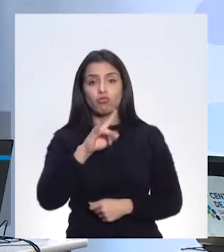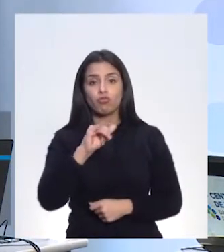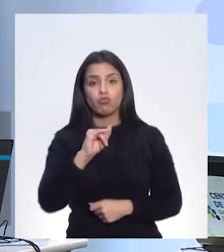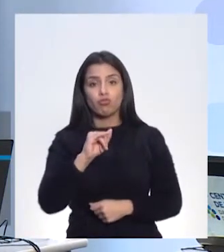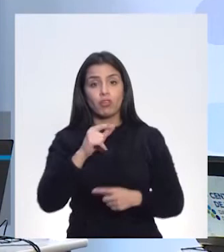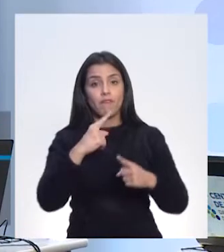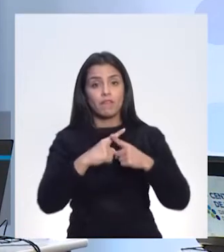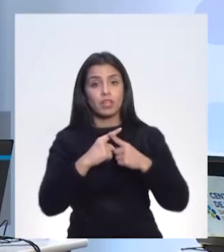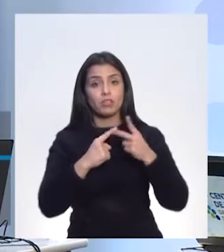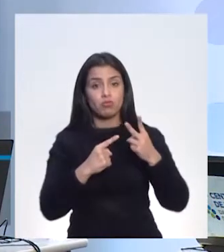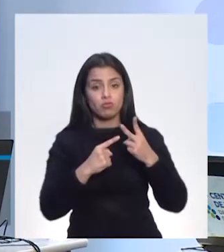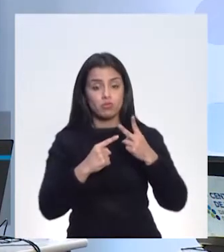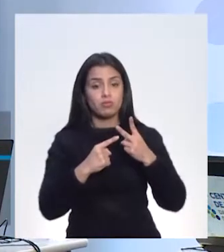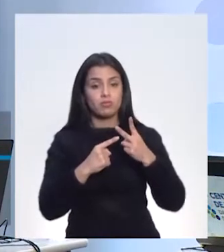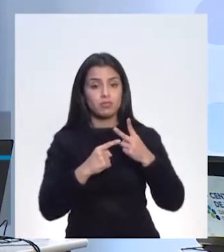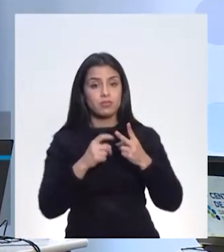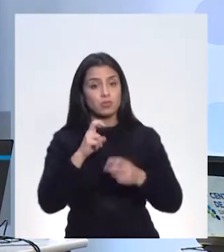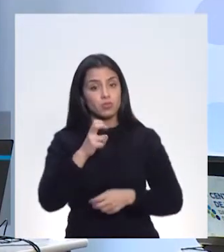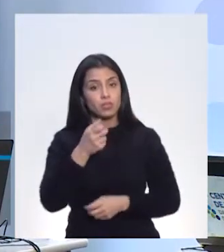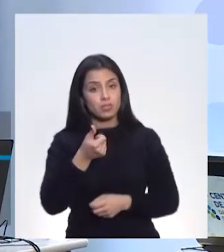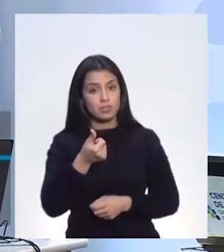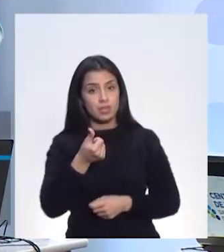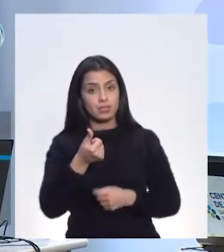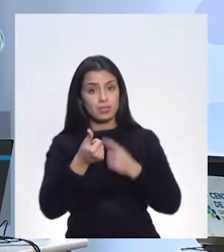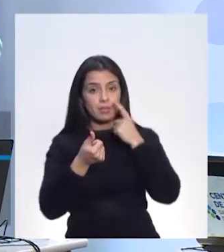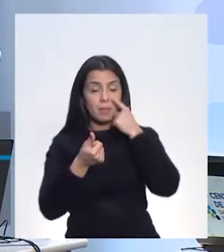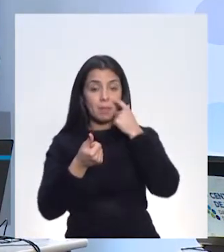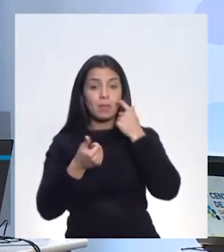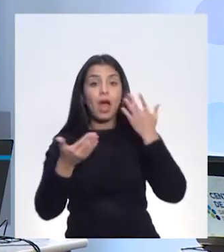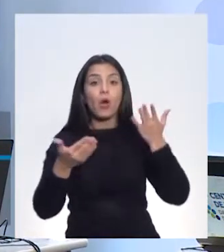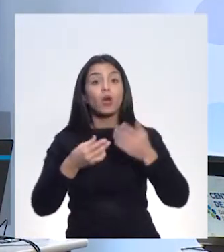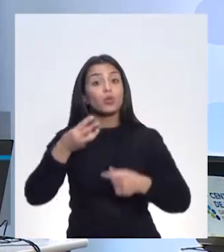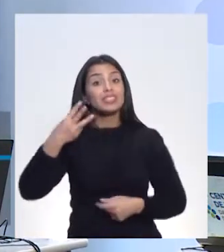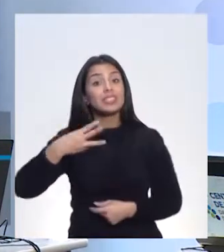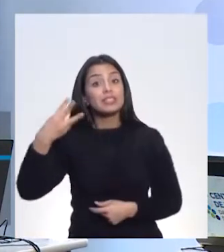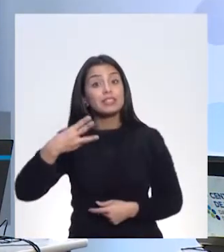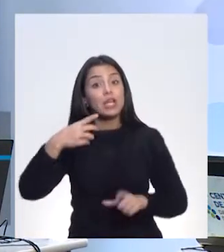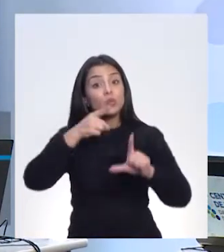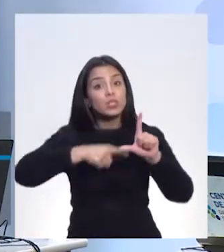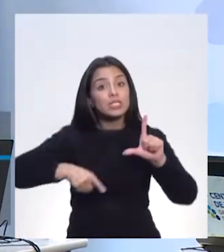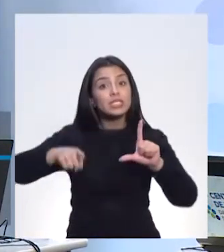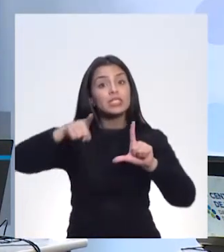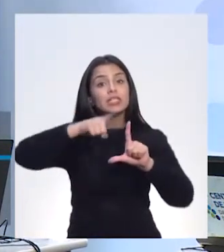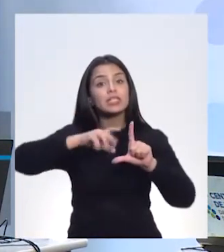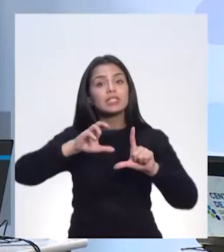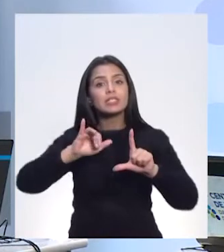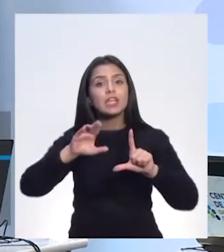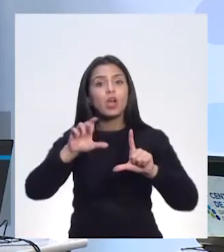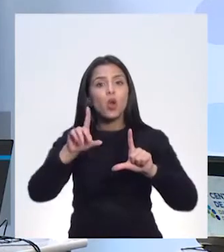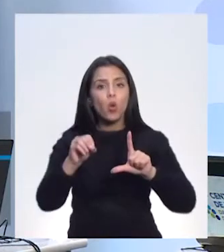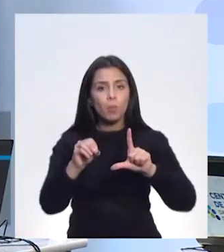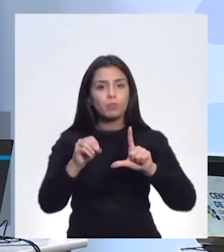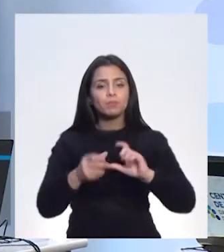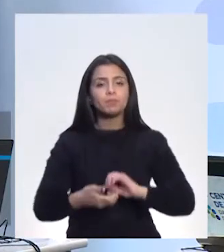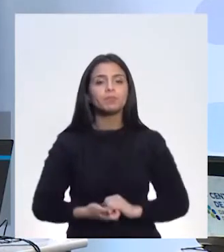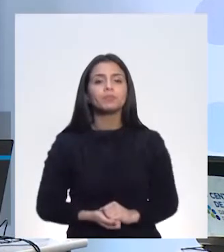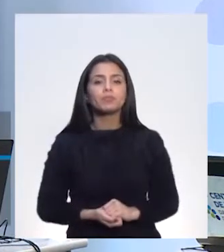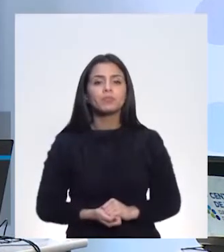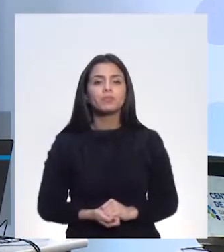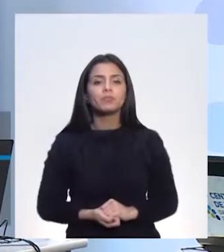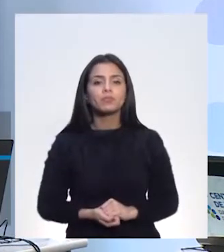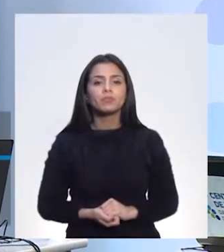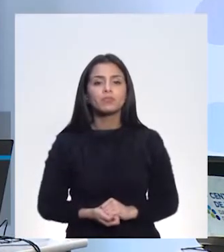56. Segundo ciclo. Agora eu vou fazer o terceiro ciclo. Então, tá na lua nova, então vem para a